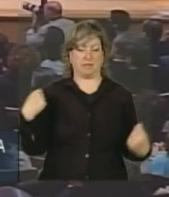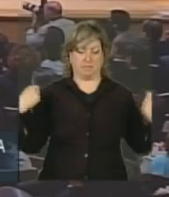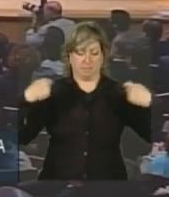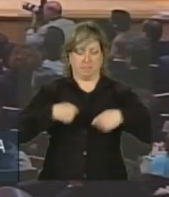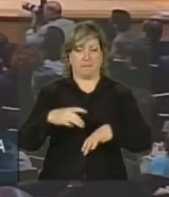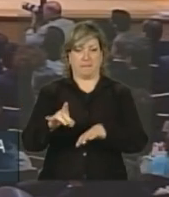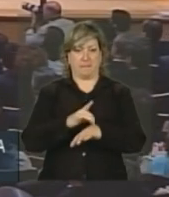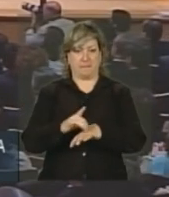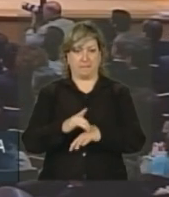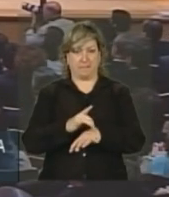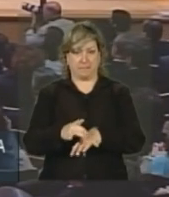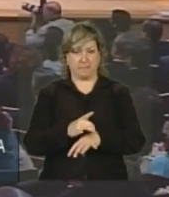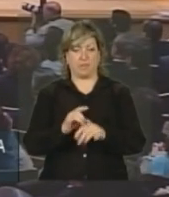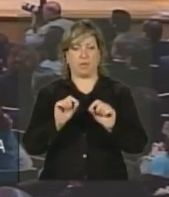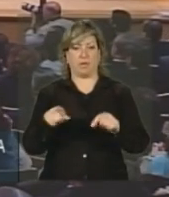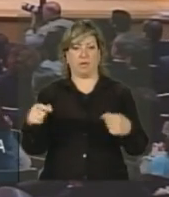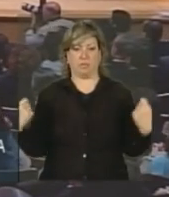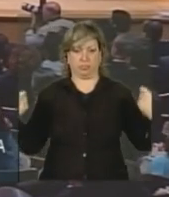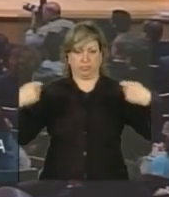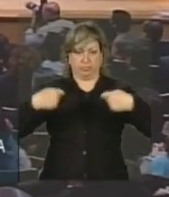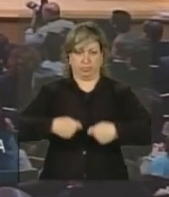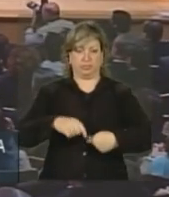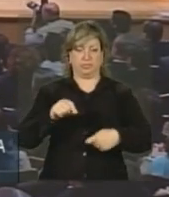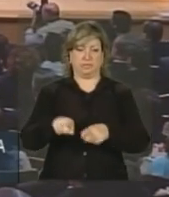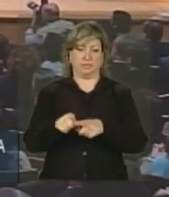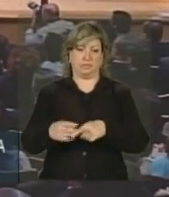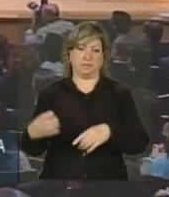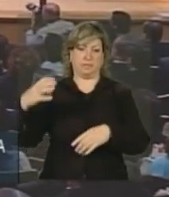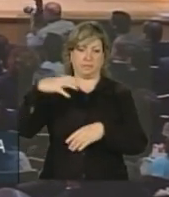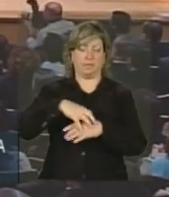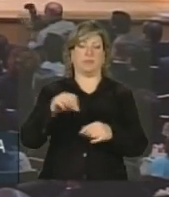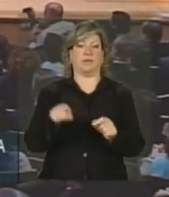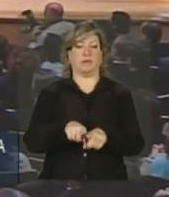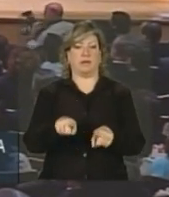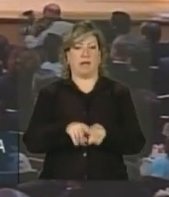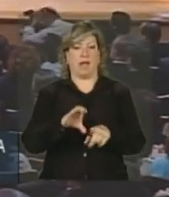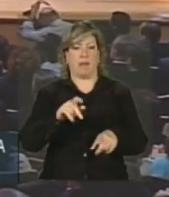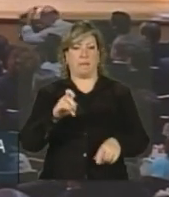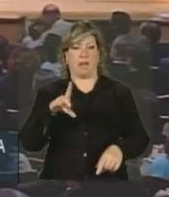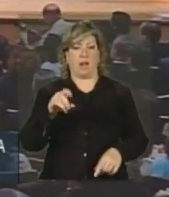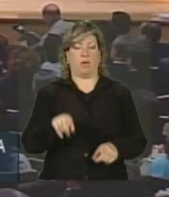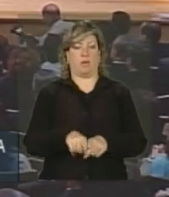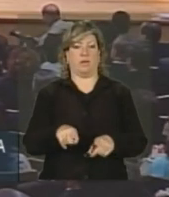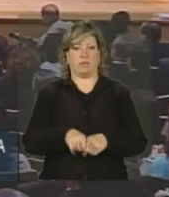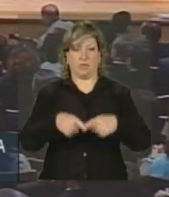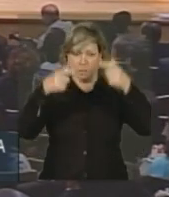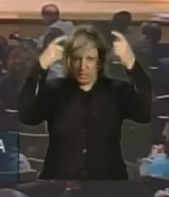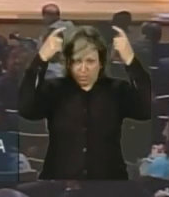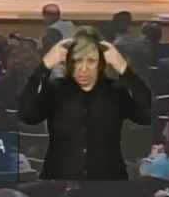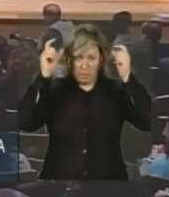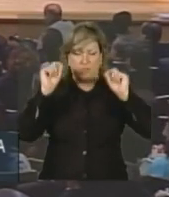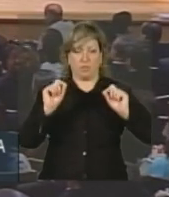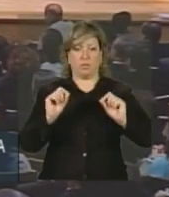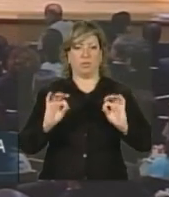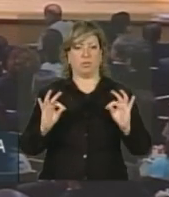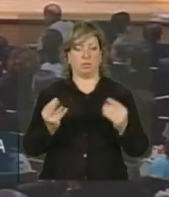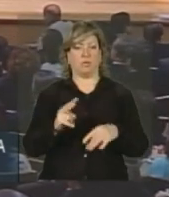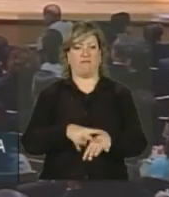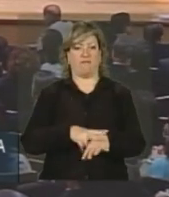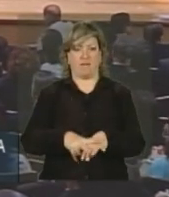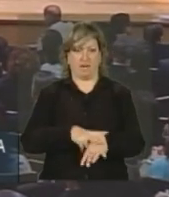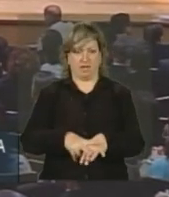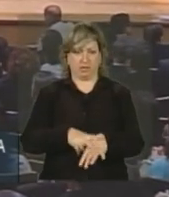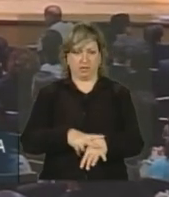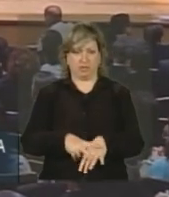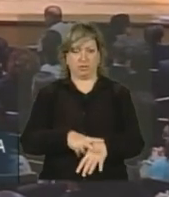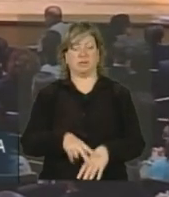preta, sobre a qual é colocada o capelo e a borla, usado sobre a cabeça, ambos na cor verde.